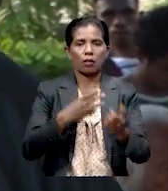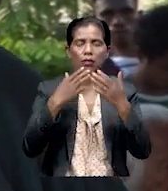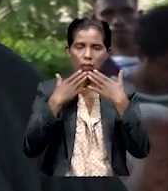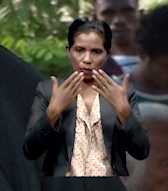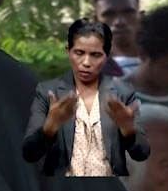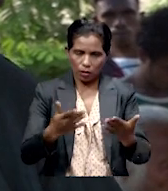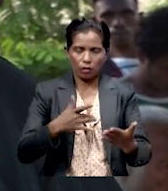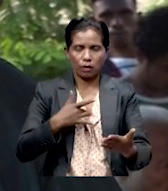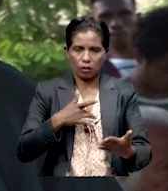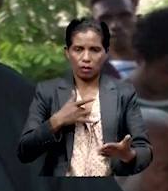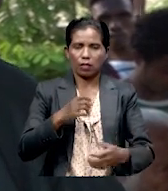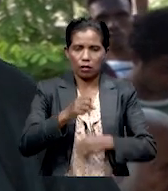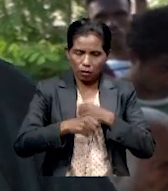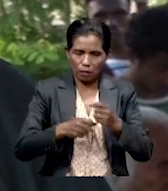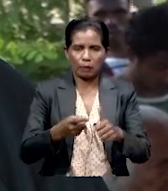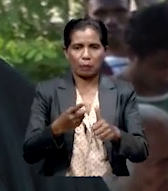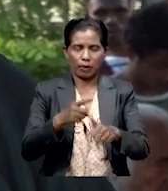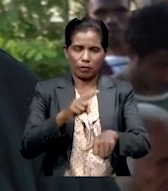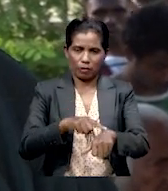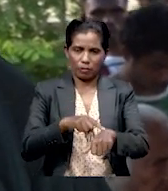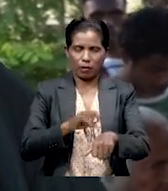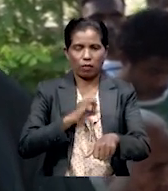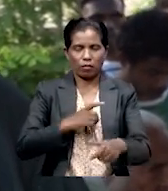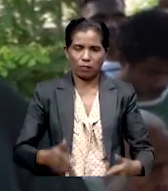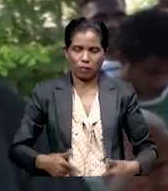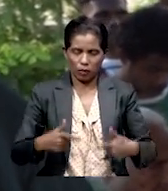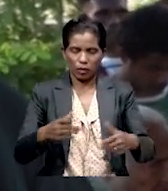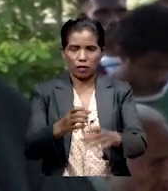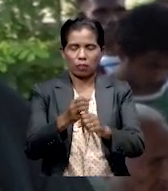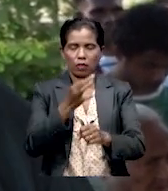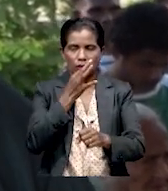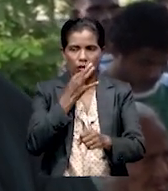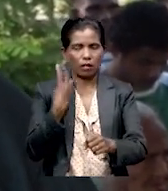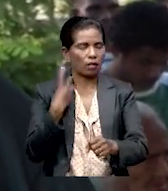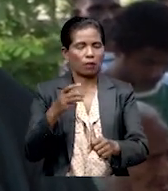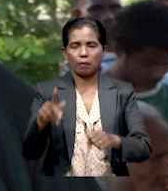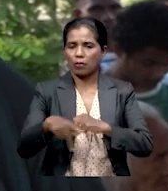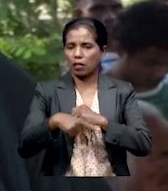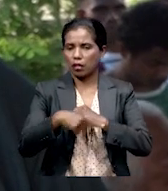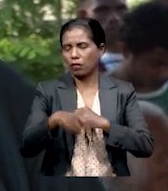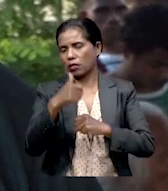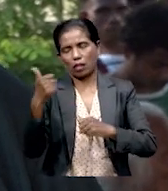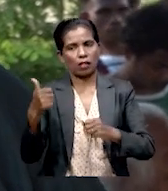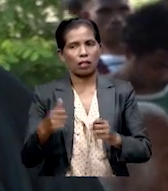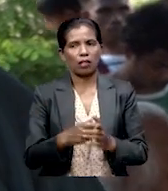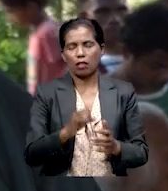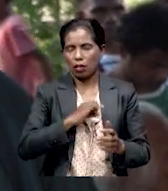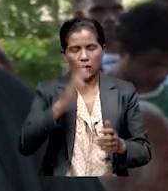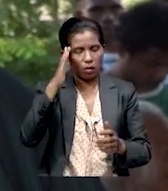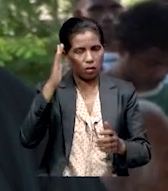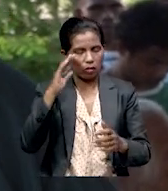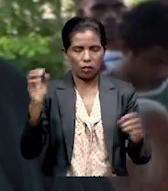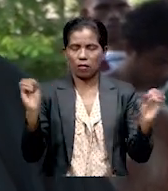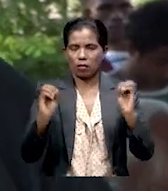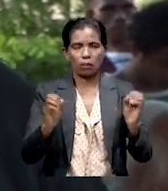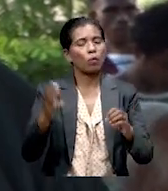essa mulher triste também, primeira vez na minha vida. A minha durante, a minha tira partido cedo. A minha cada boa, a minha consegue, a